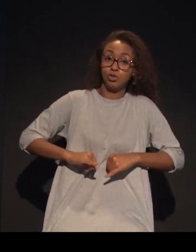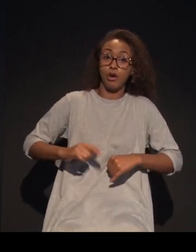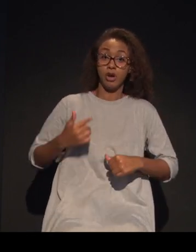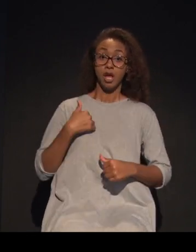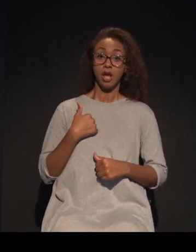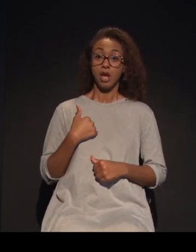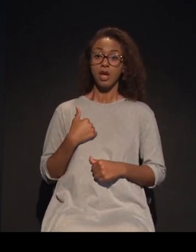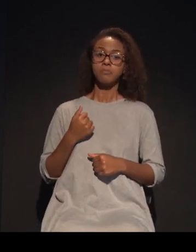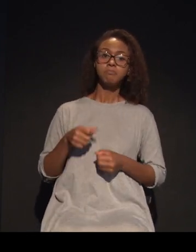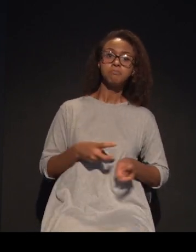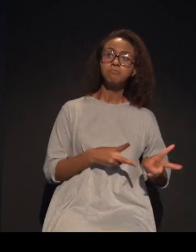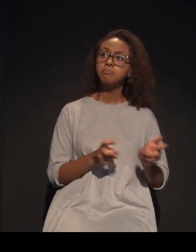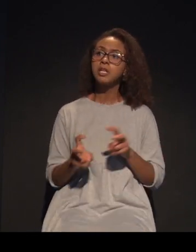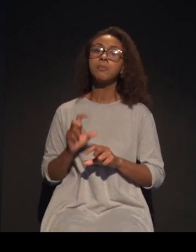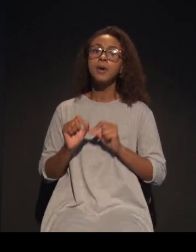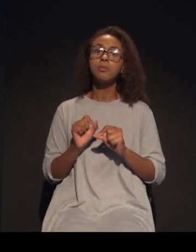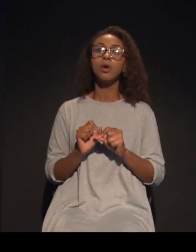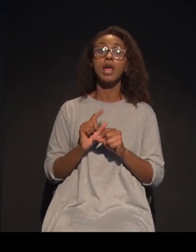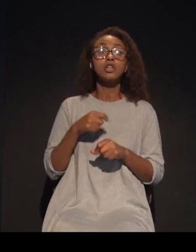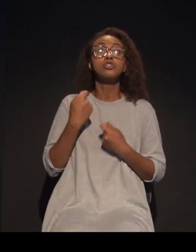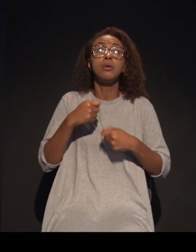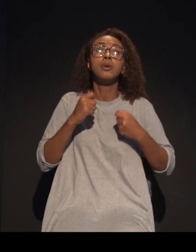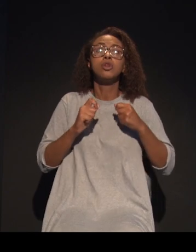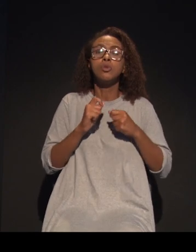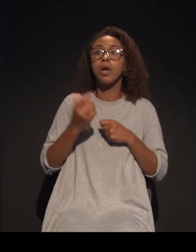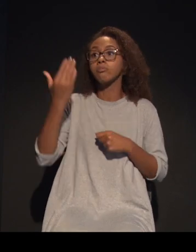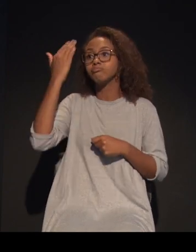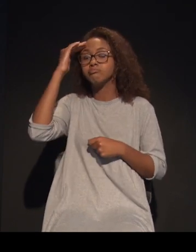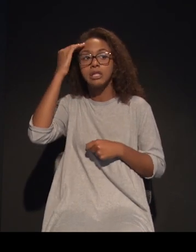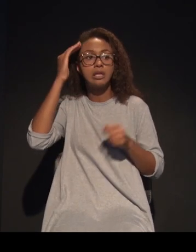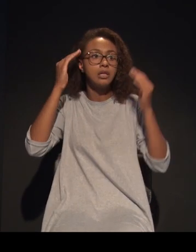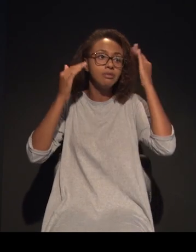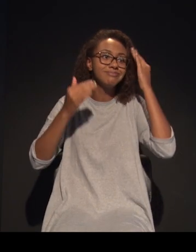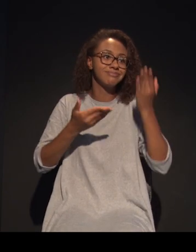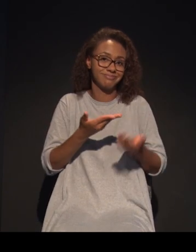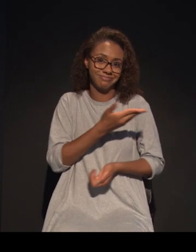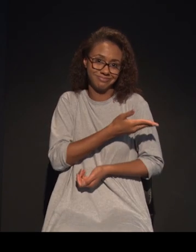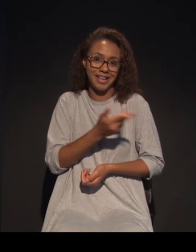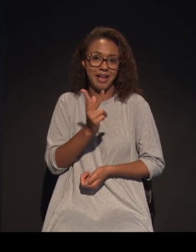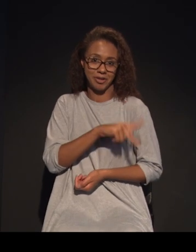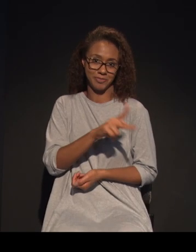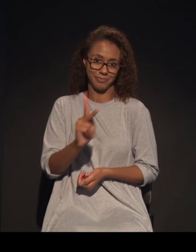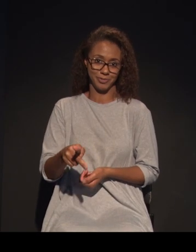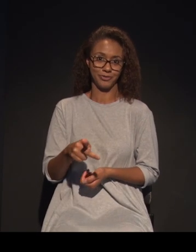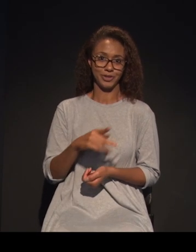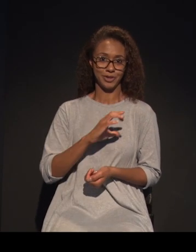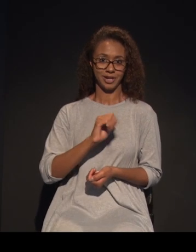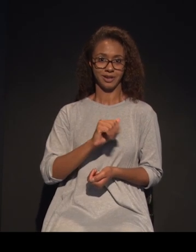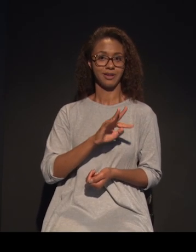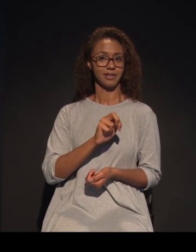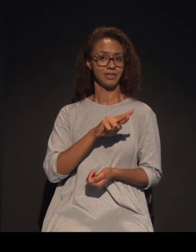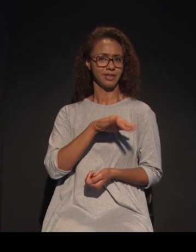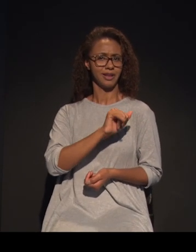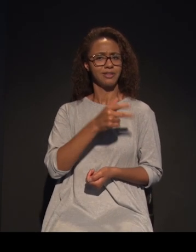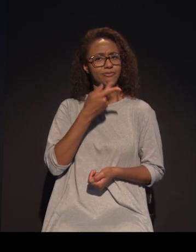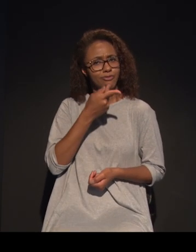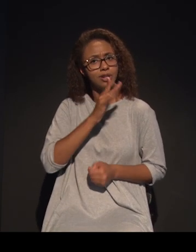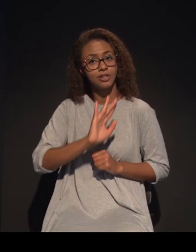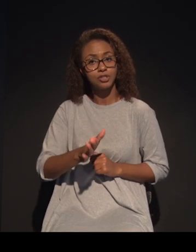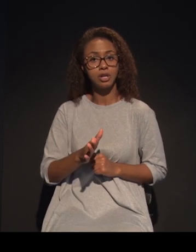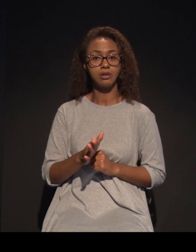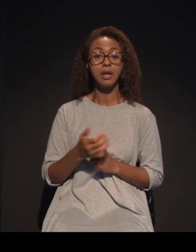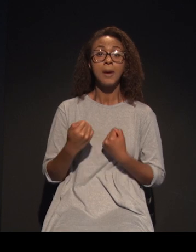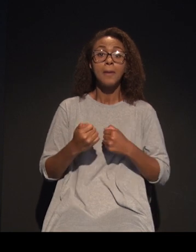que nós temos que entender se do lado como a professora a catarina falou o